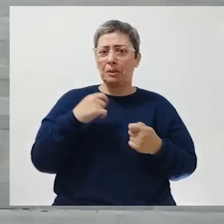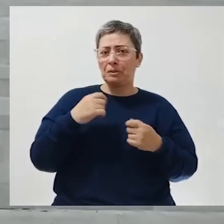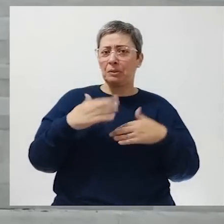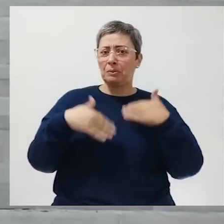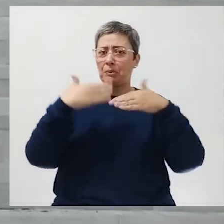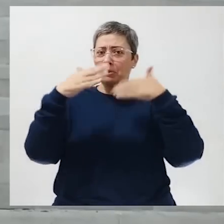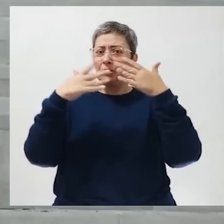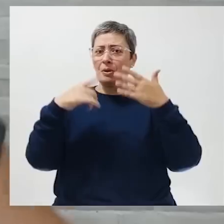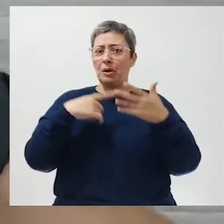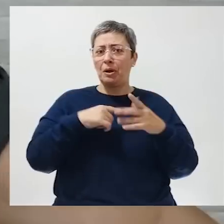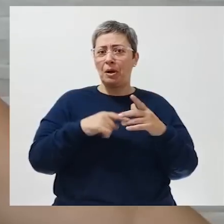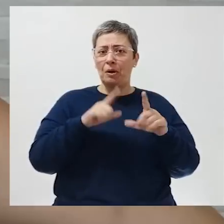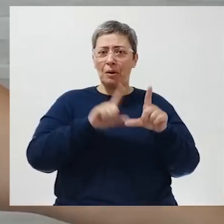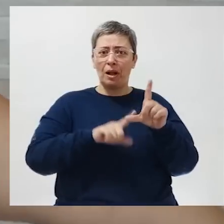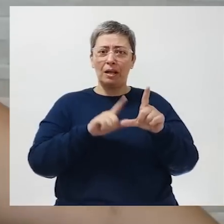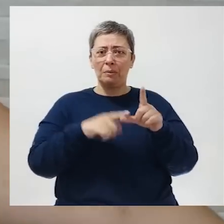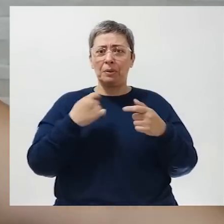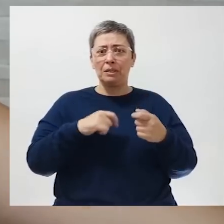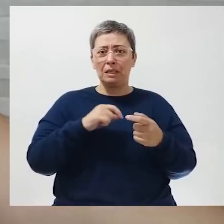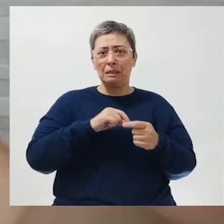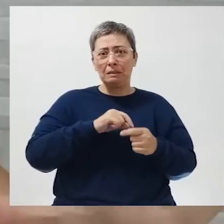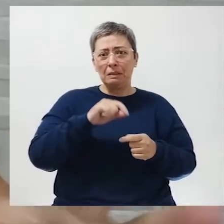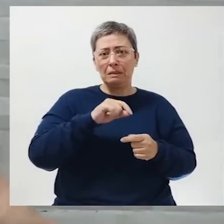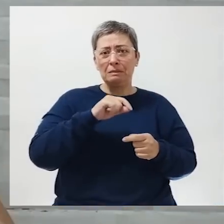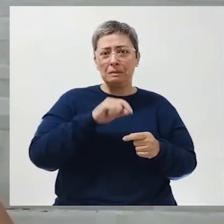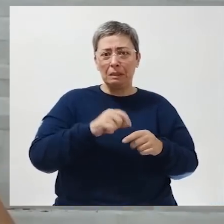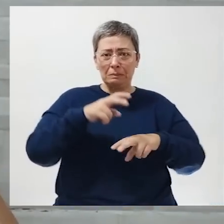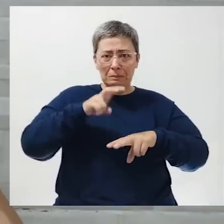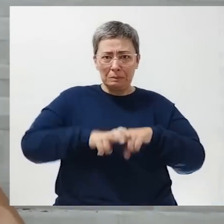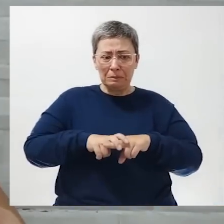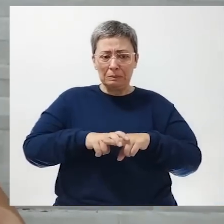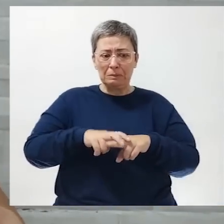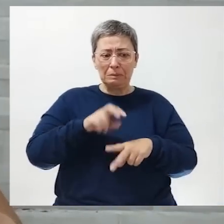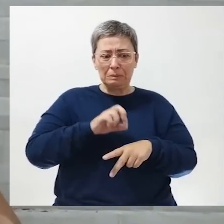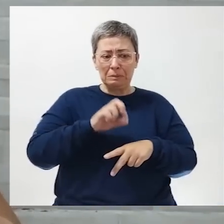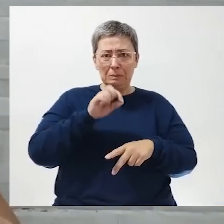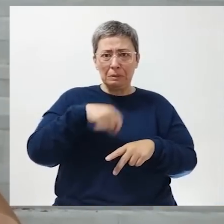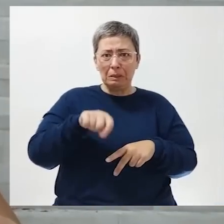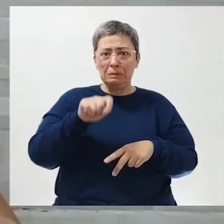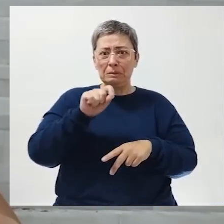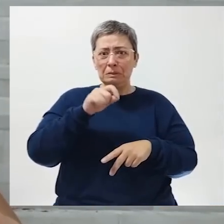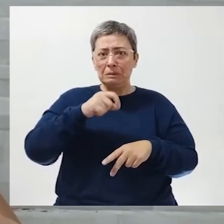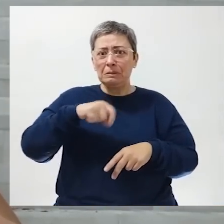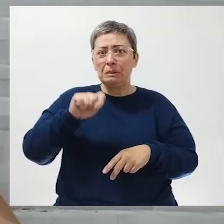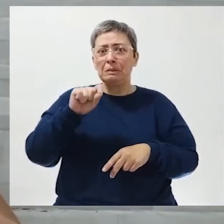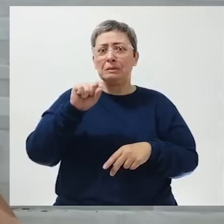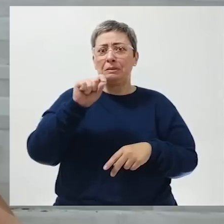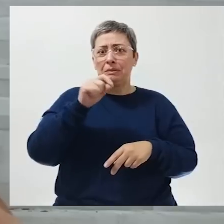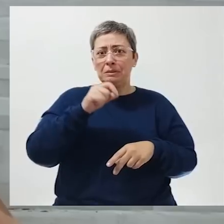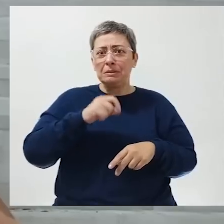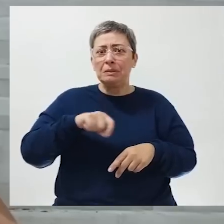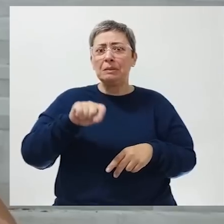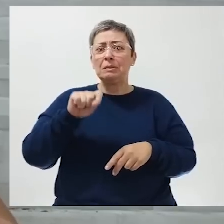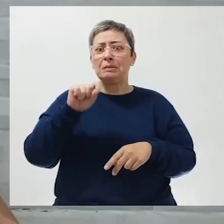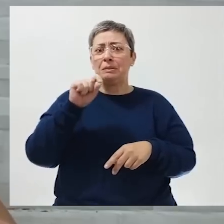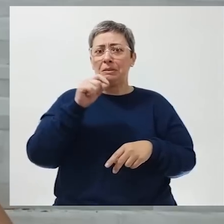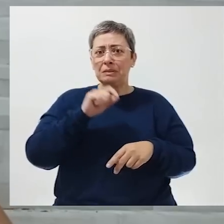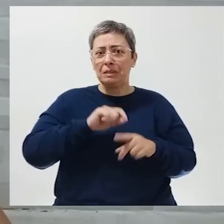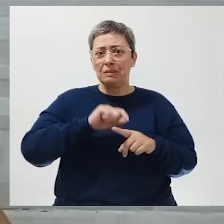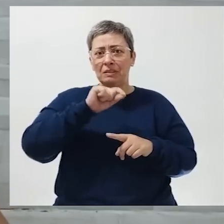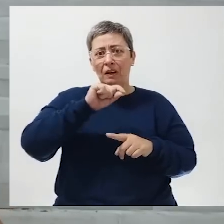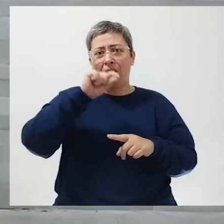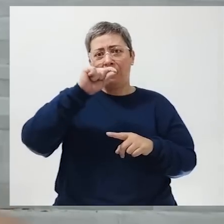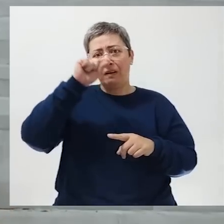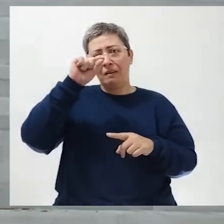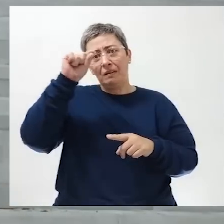desenvolver o traçado das letras, ela precisa ficar atarrachada na cadeira, desenhando e escrevendo, passando por cima